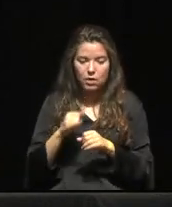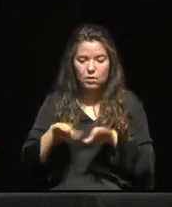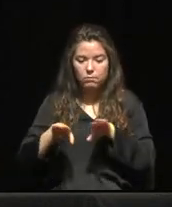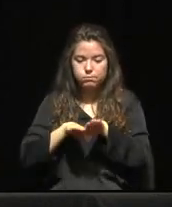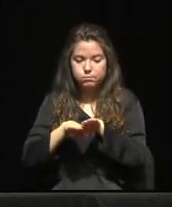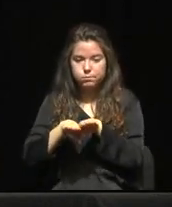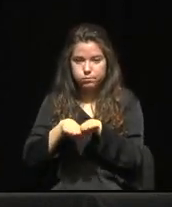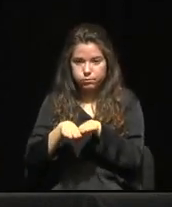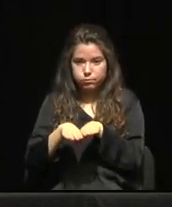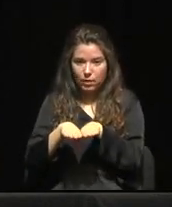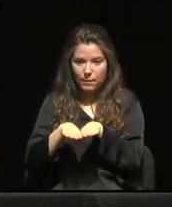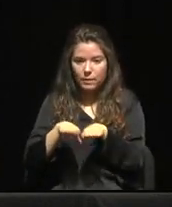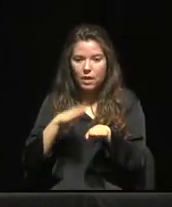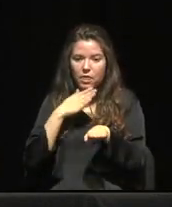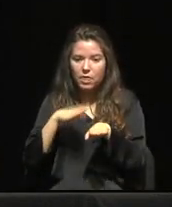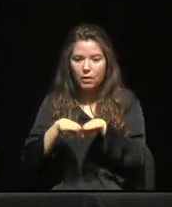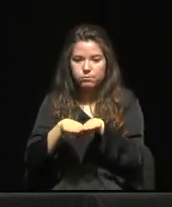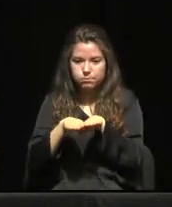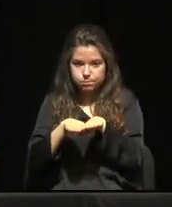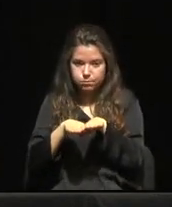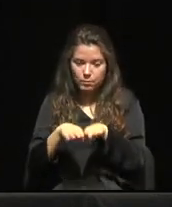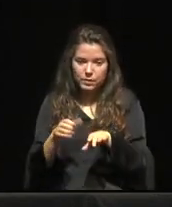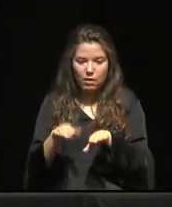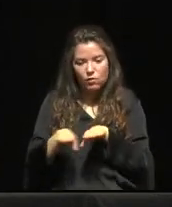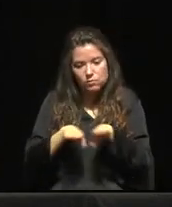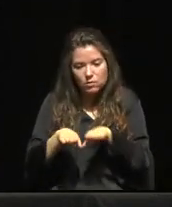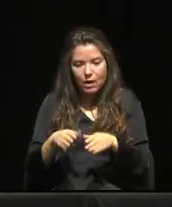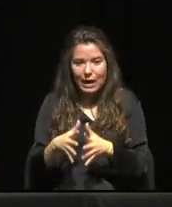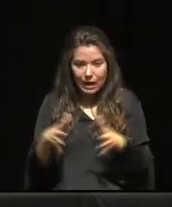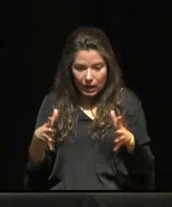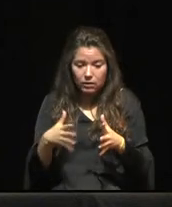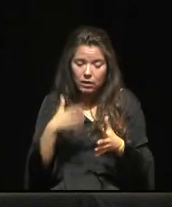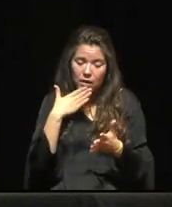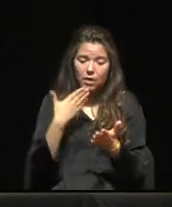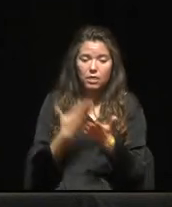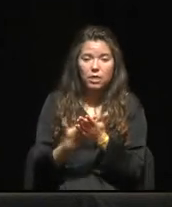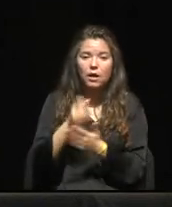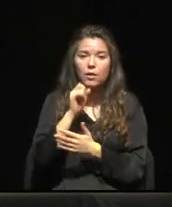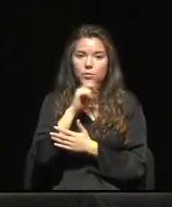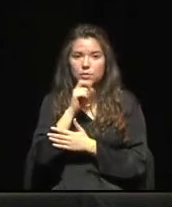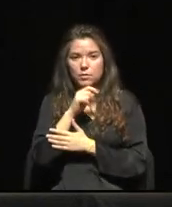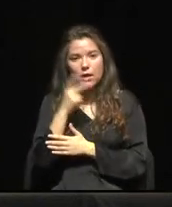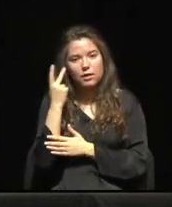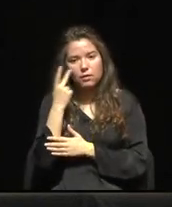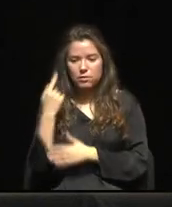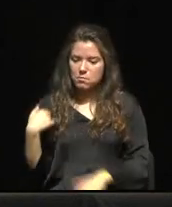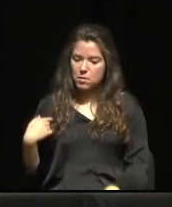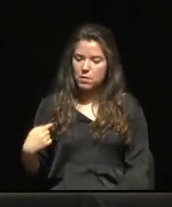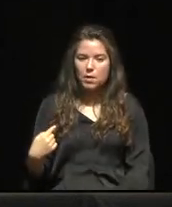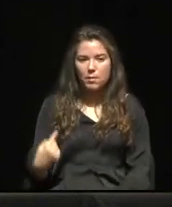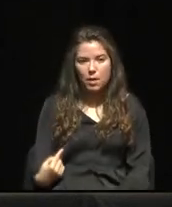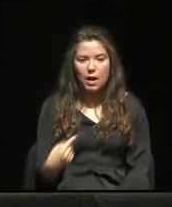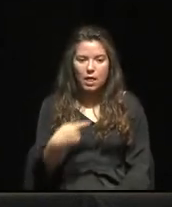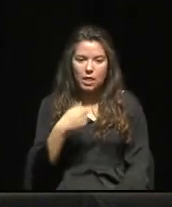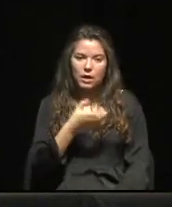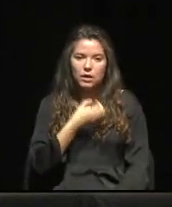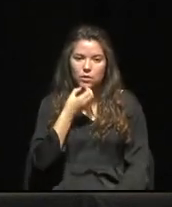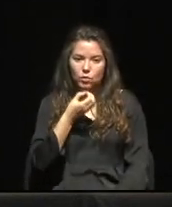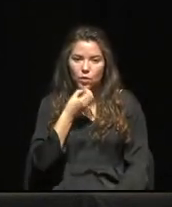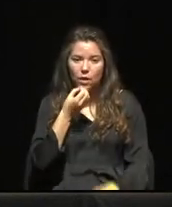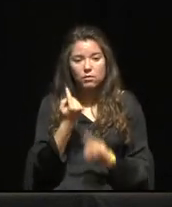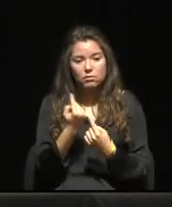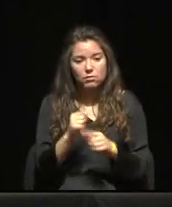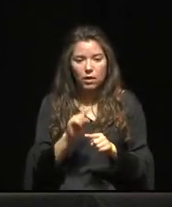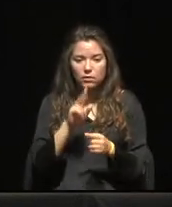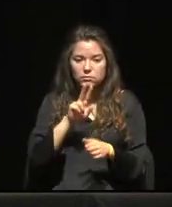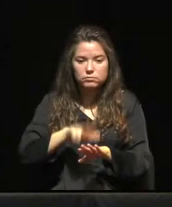placas tectónicas criou uma zona de alta atividade sísmica e permitiram que grande parte da vida cotidiana em Taiwan tenha regressado